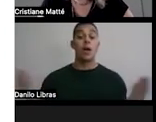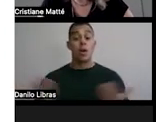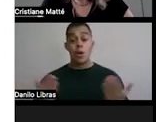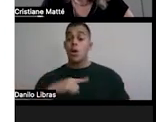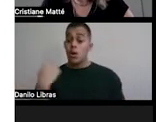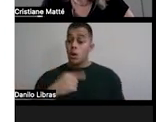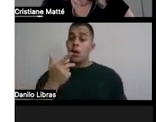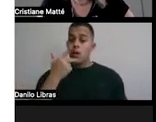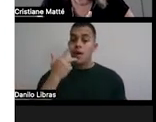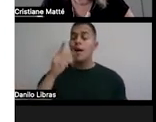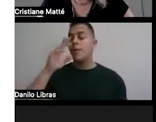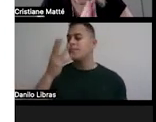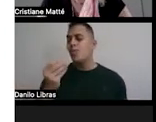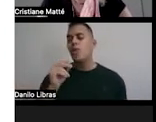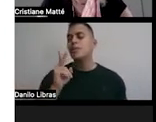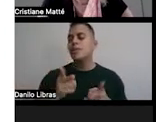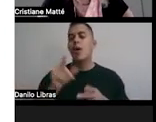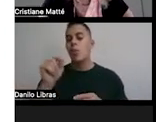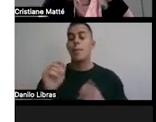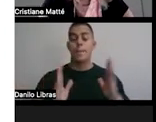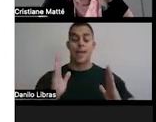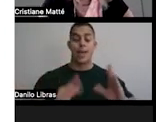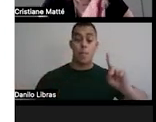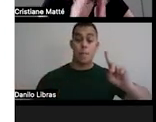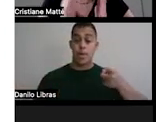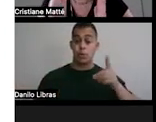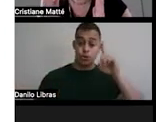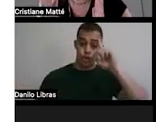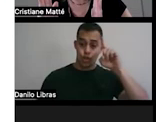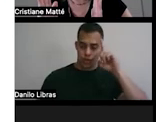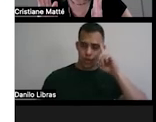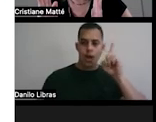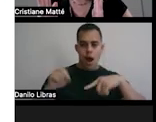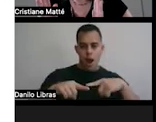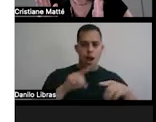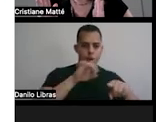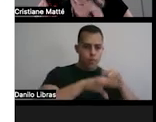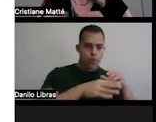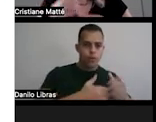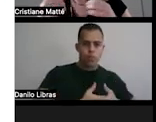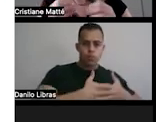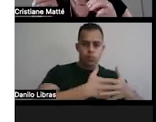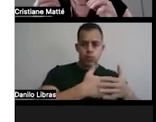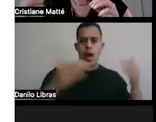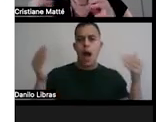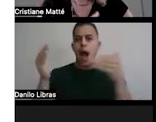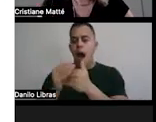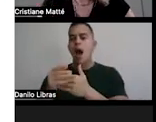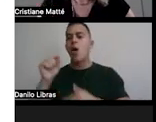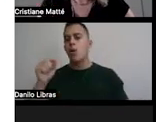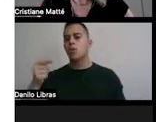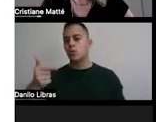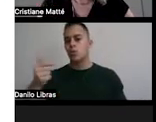primeiros 1000 dias, que é o período desde a concepção até o final do segundo ano de vida. Então, que dá mais ou menos ali,